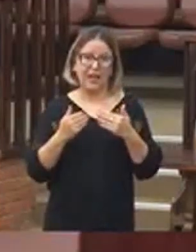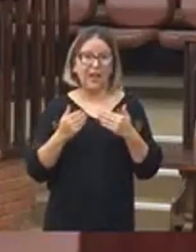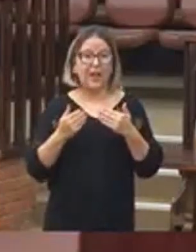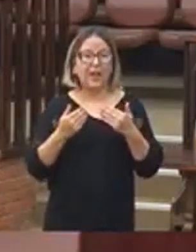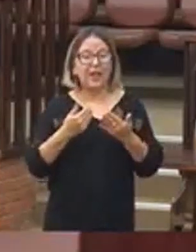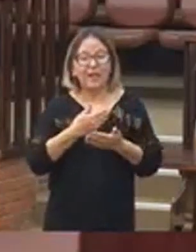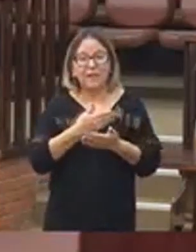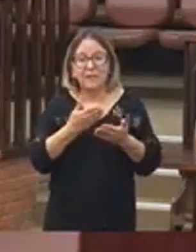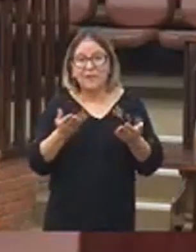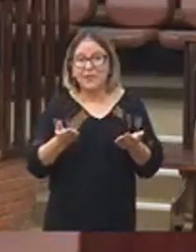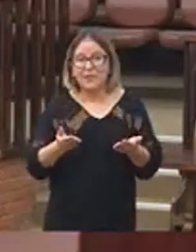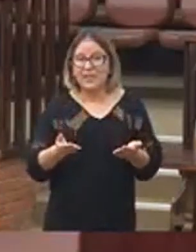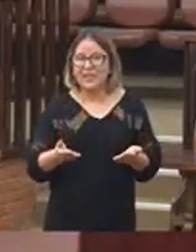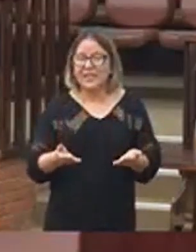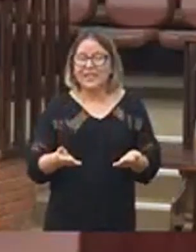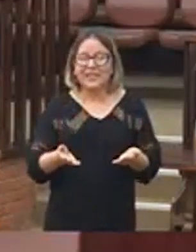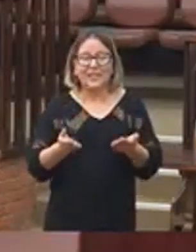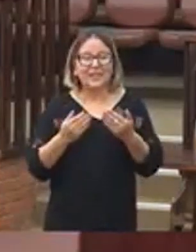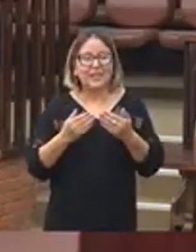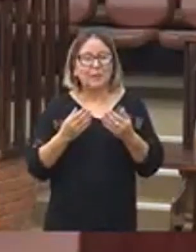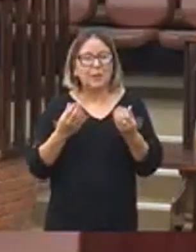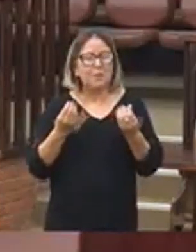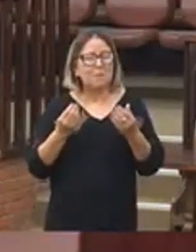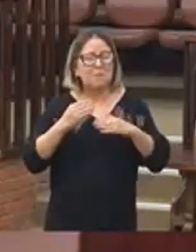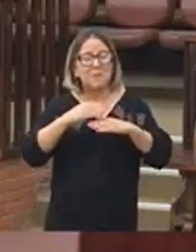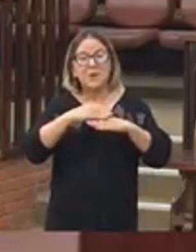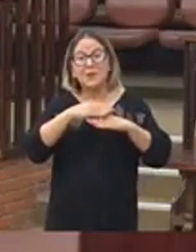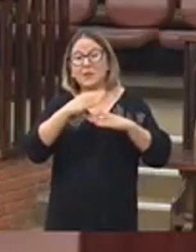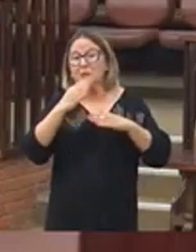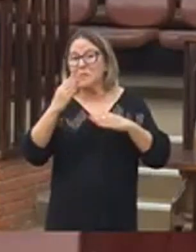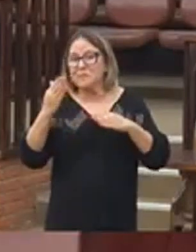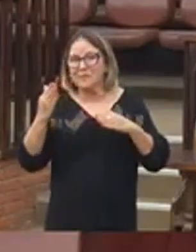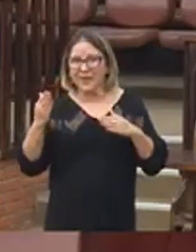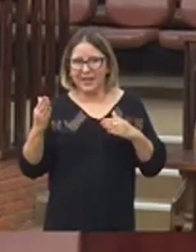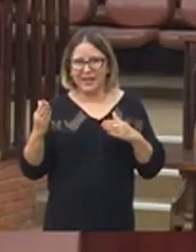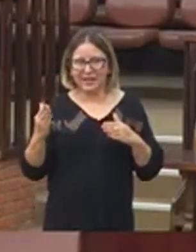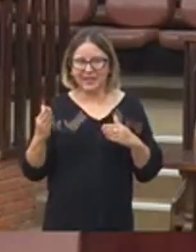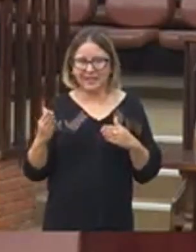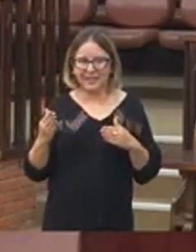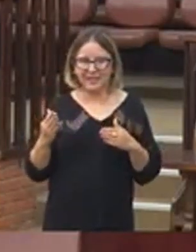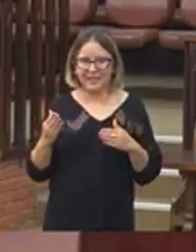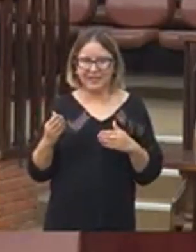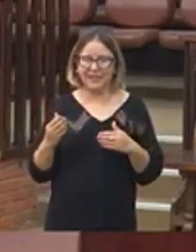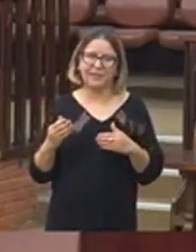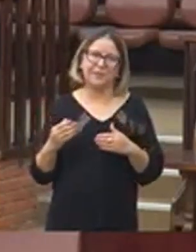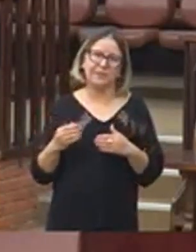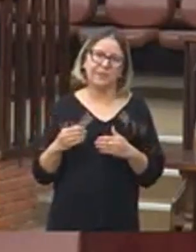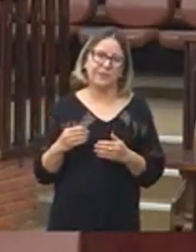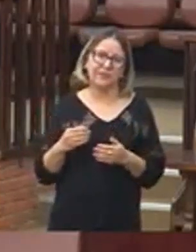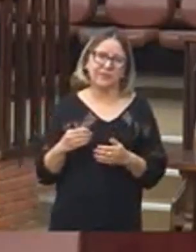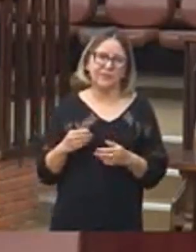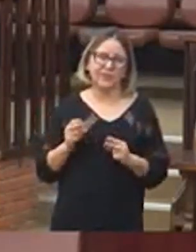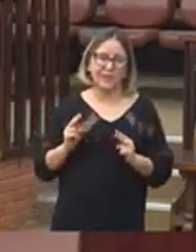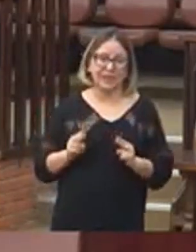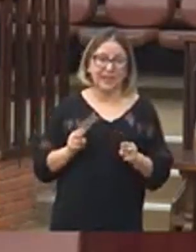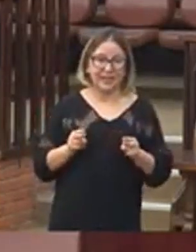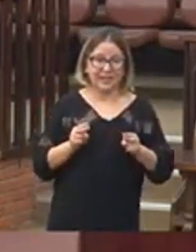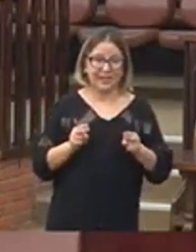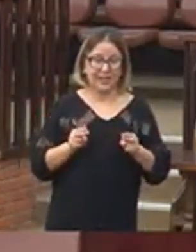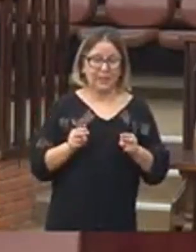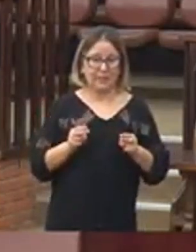do que está dando, e a cada instante aparecerá mais rica e mais